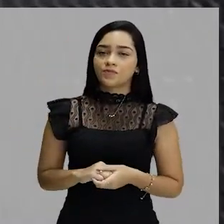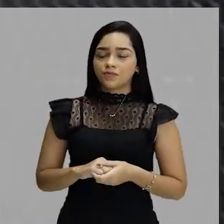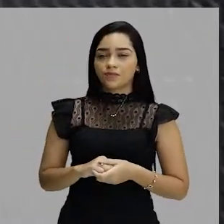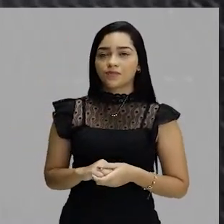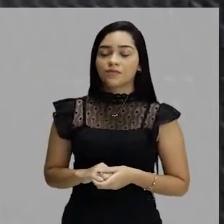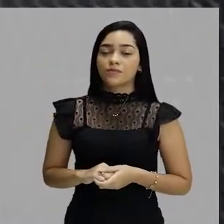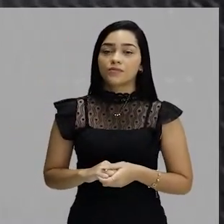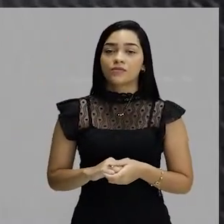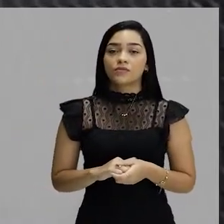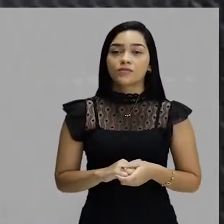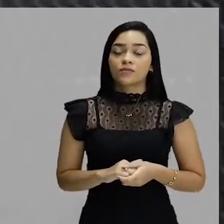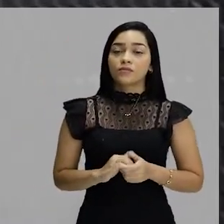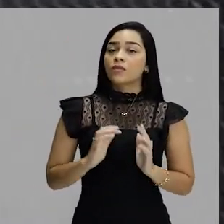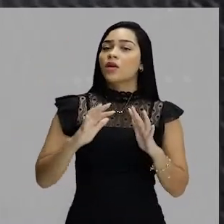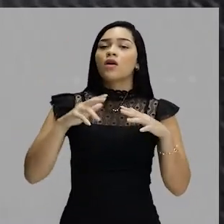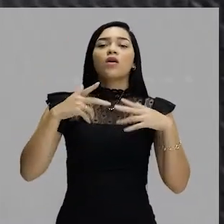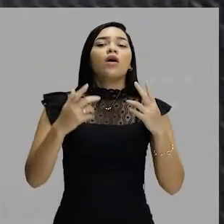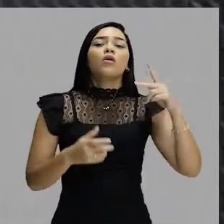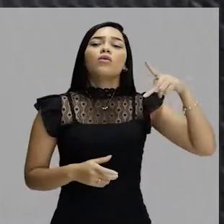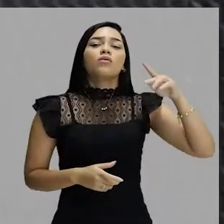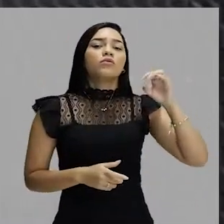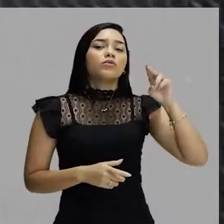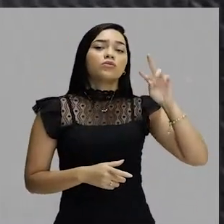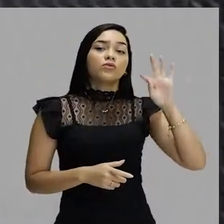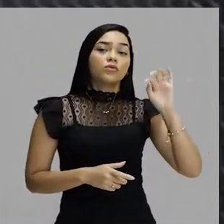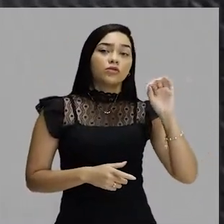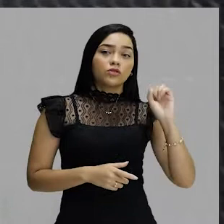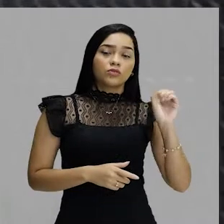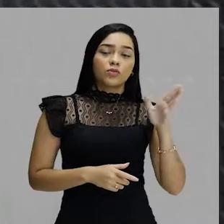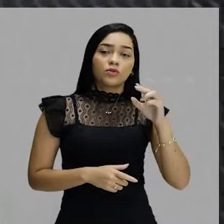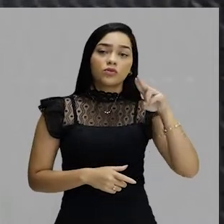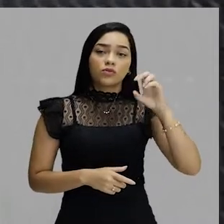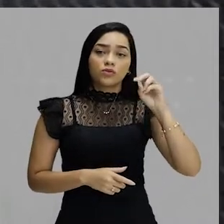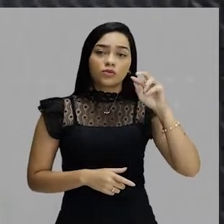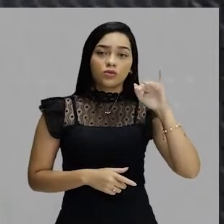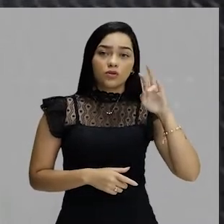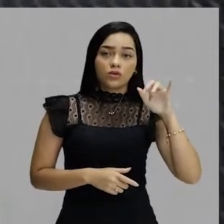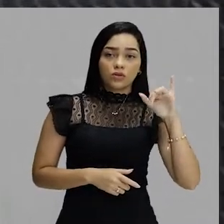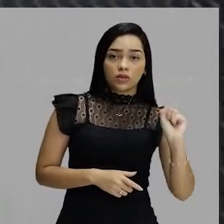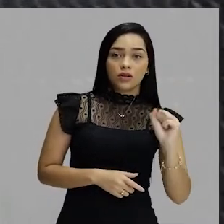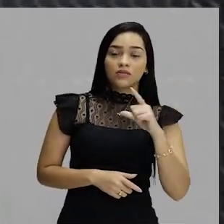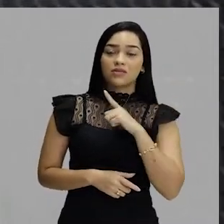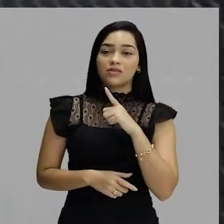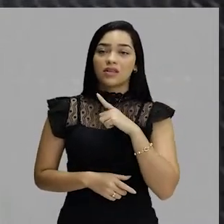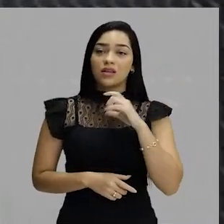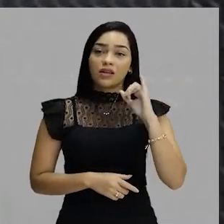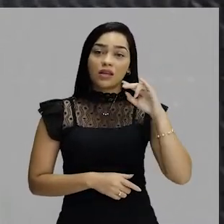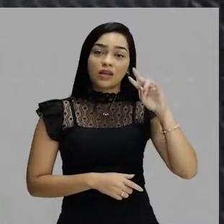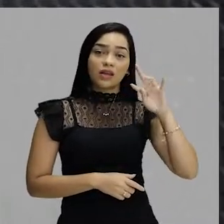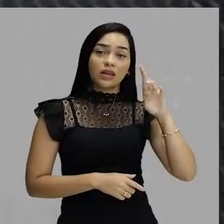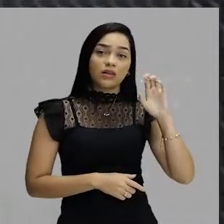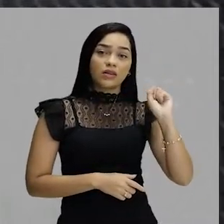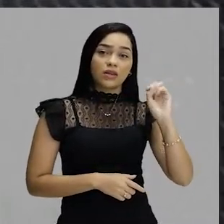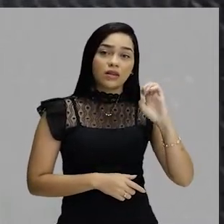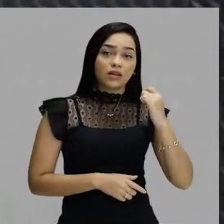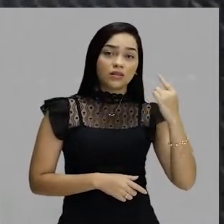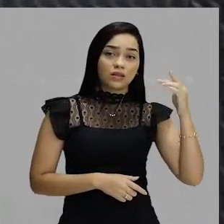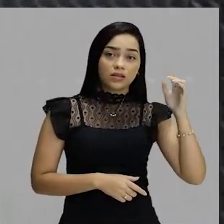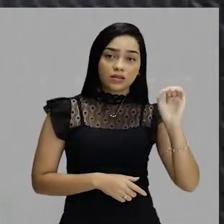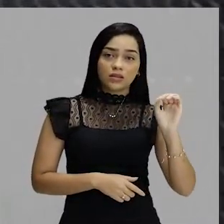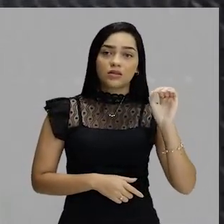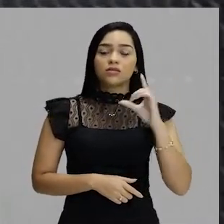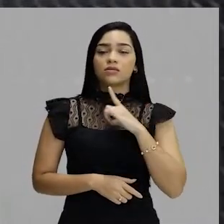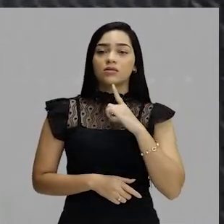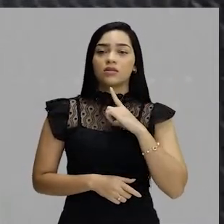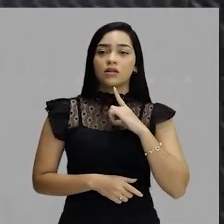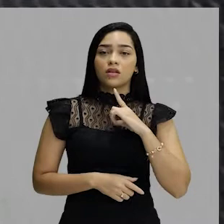só, quais são os pontos notáveis do gráfico da função? São os pontos de interseção, tá? Ponto de interseção